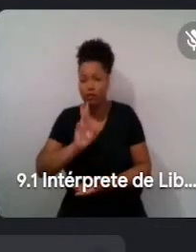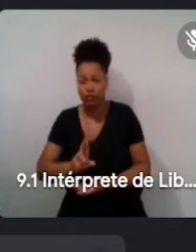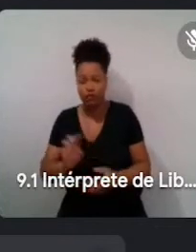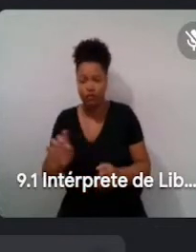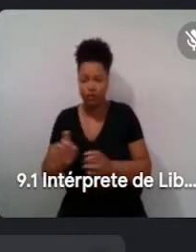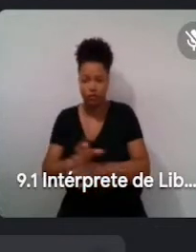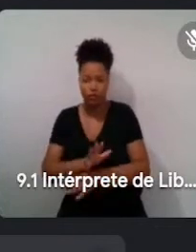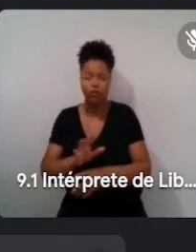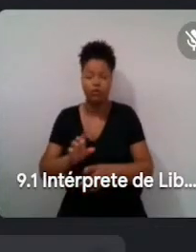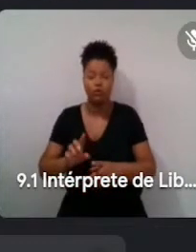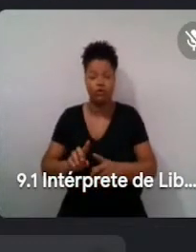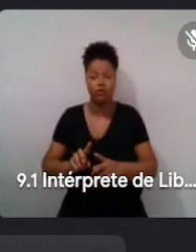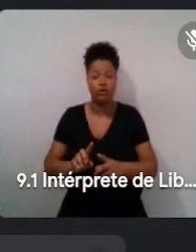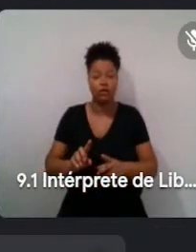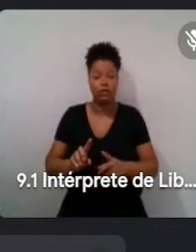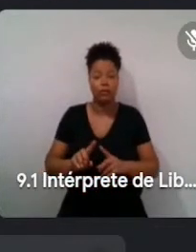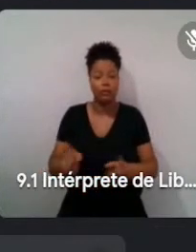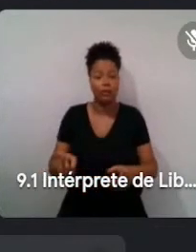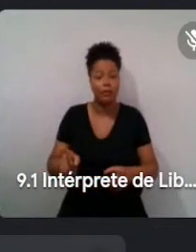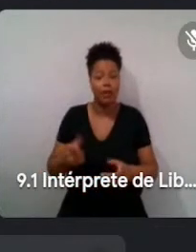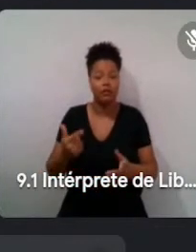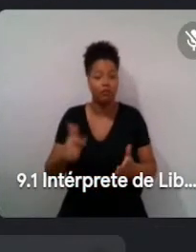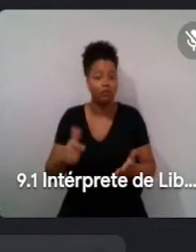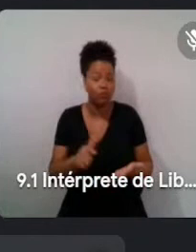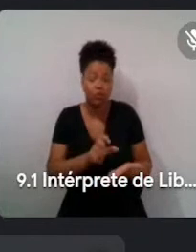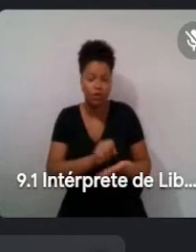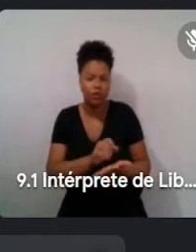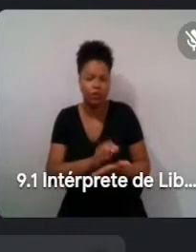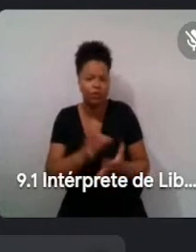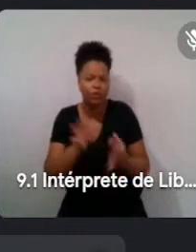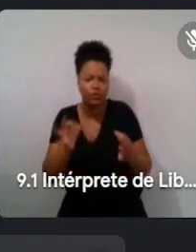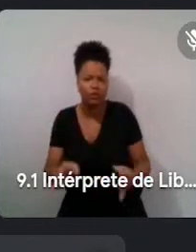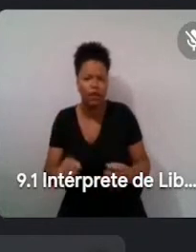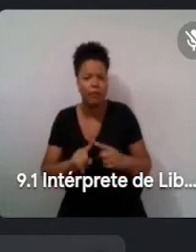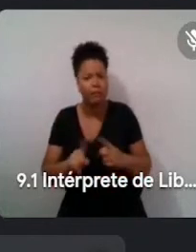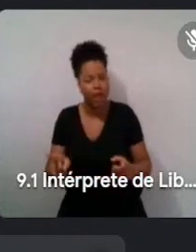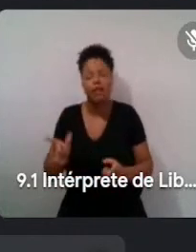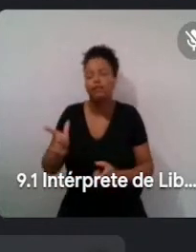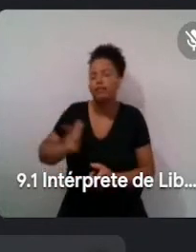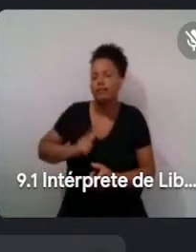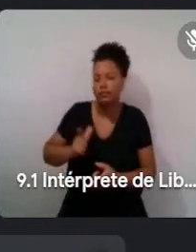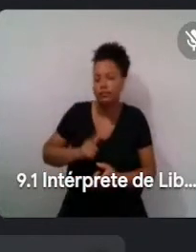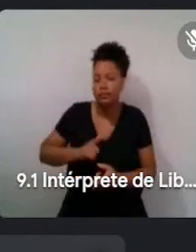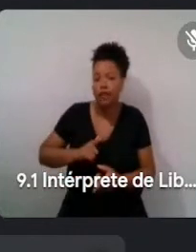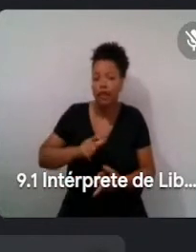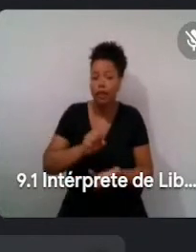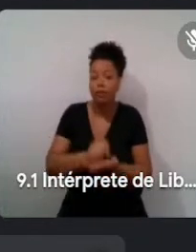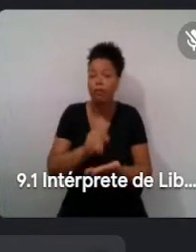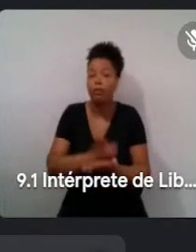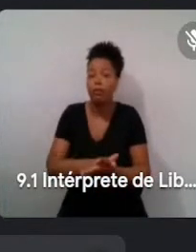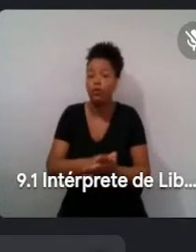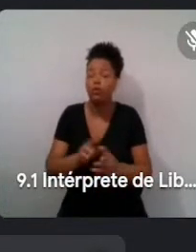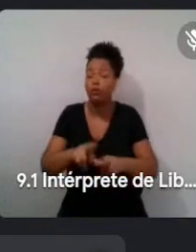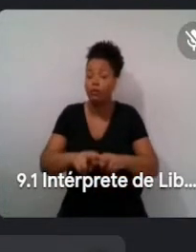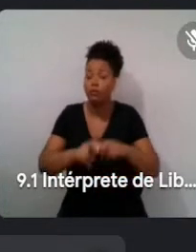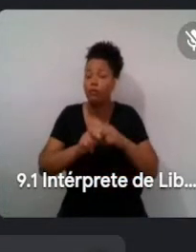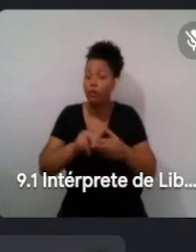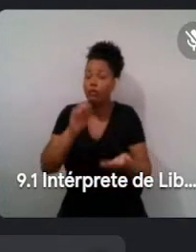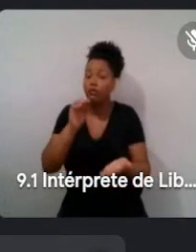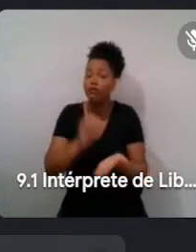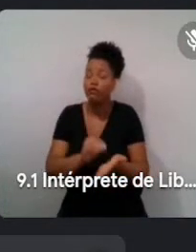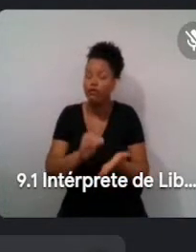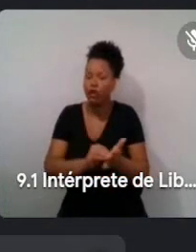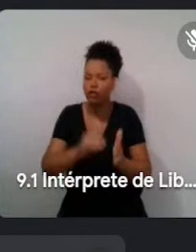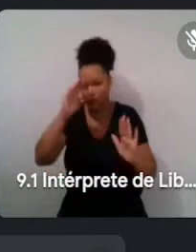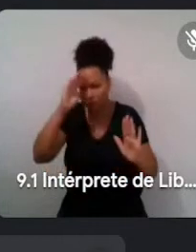eminente magistrado na sentença. Por outro lado, ele aplicou a multa por descumprimento da decisão liminar,